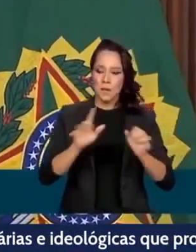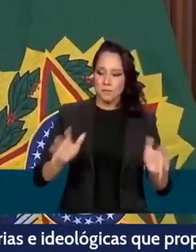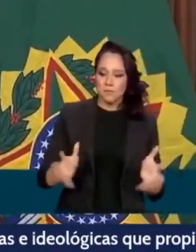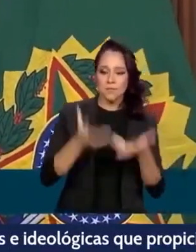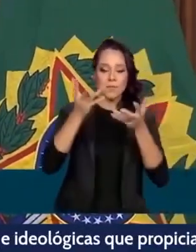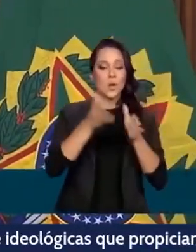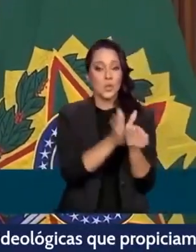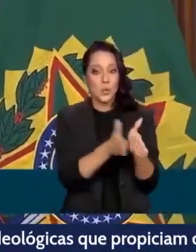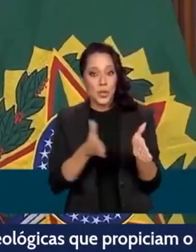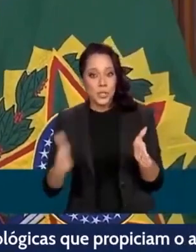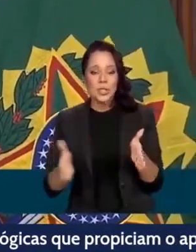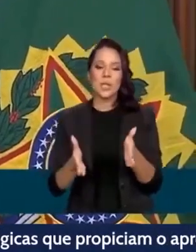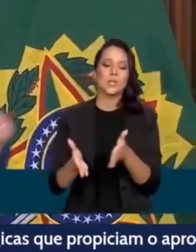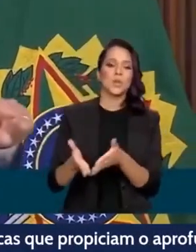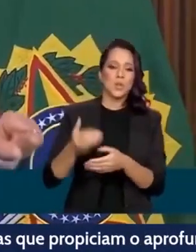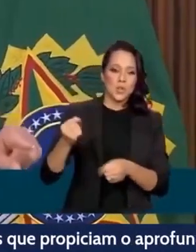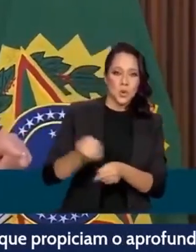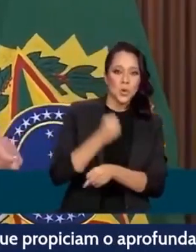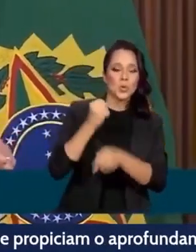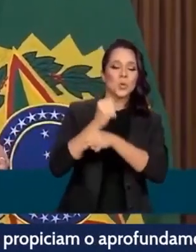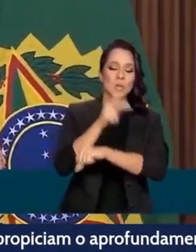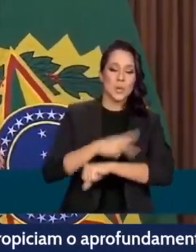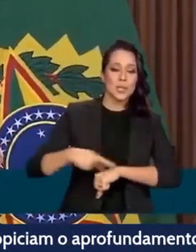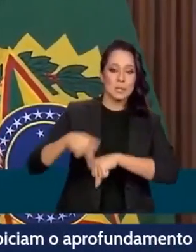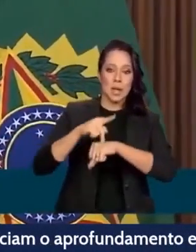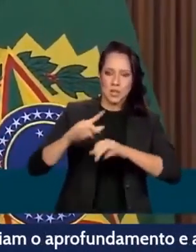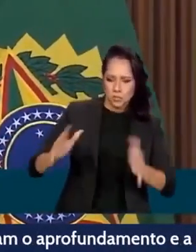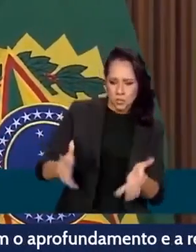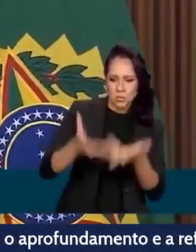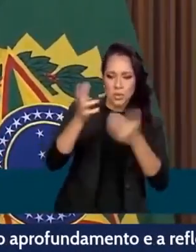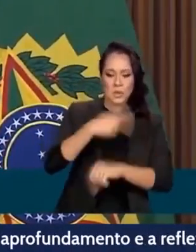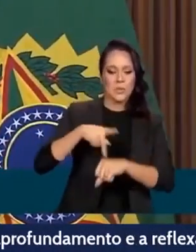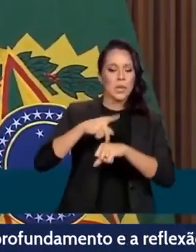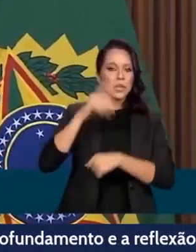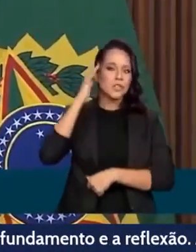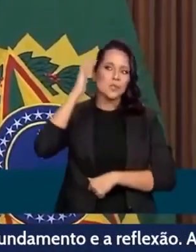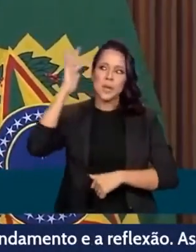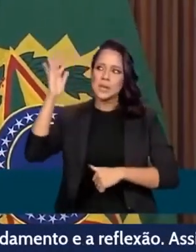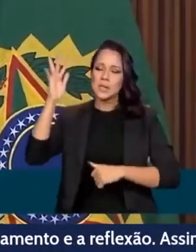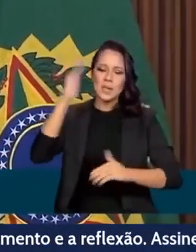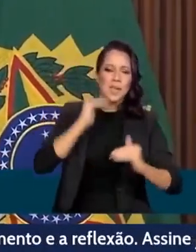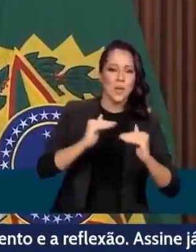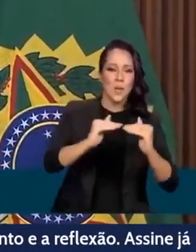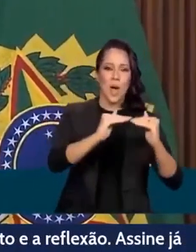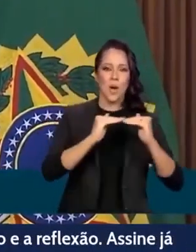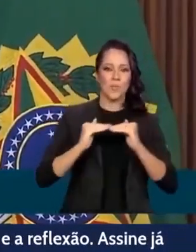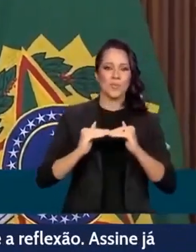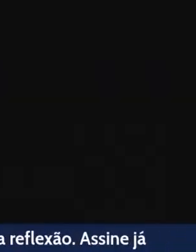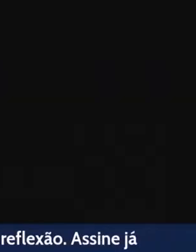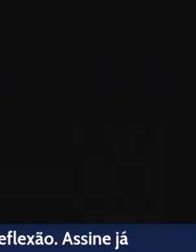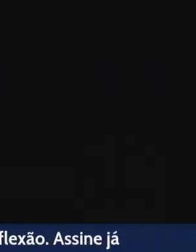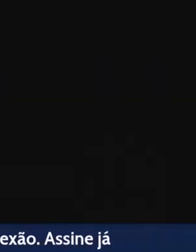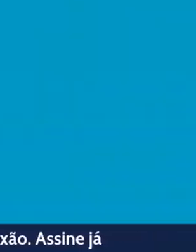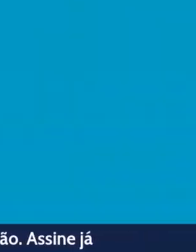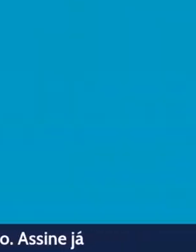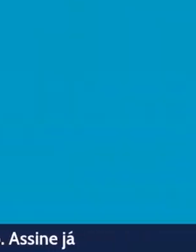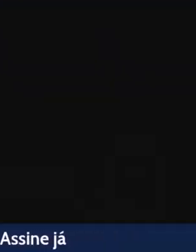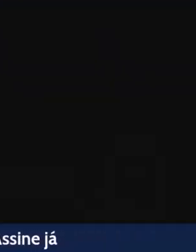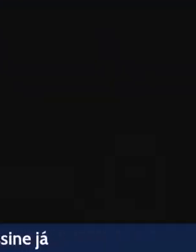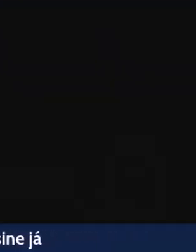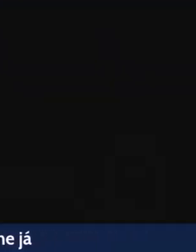do nosso processo de reconstrução desse país a gente pensa igual a gente constrói qual